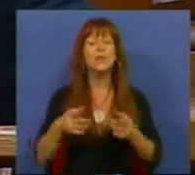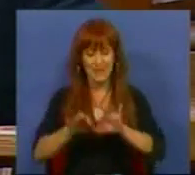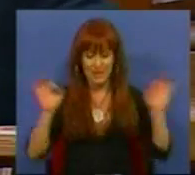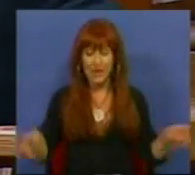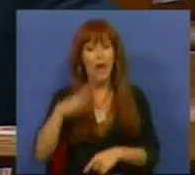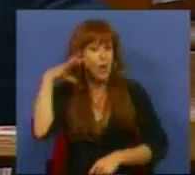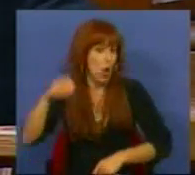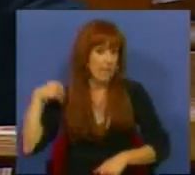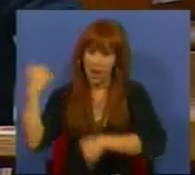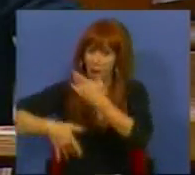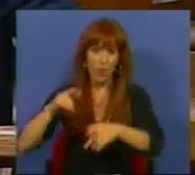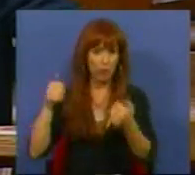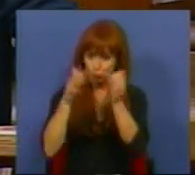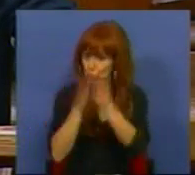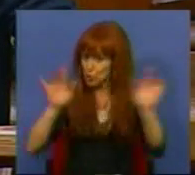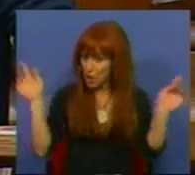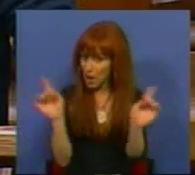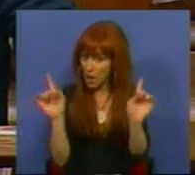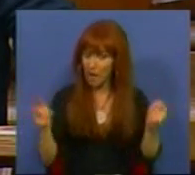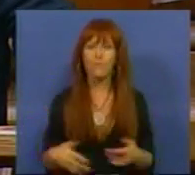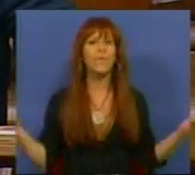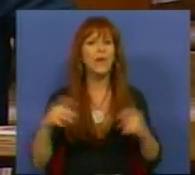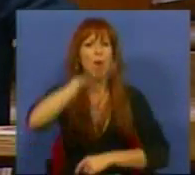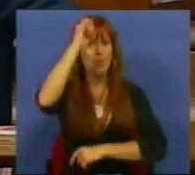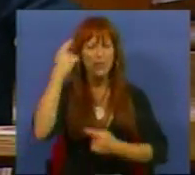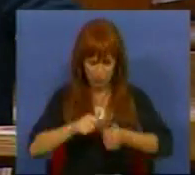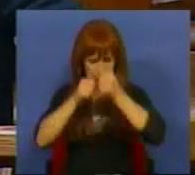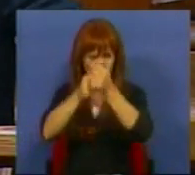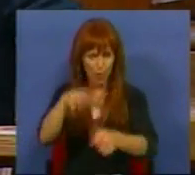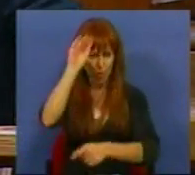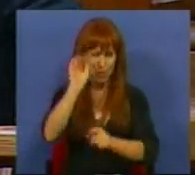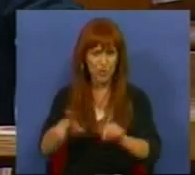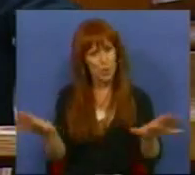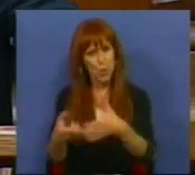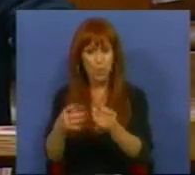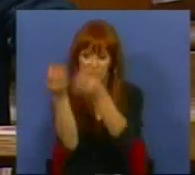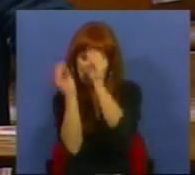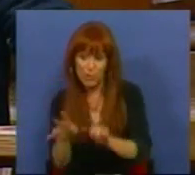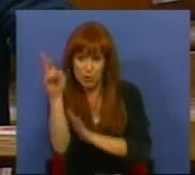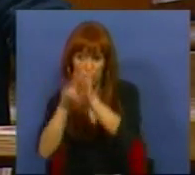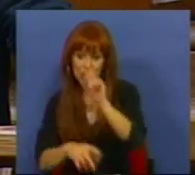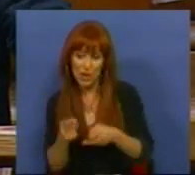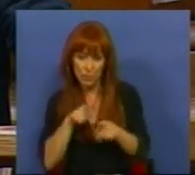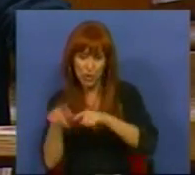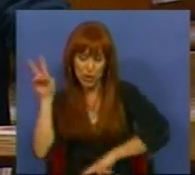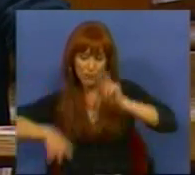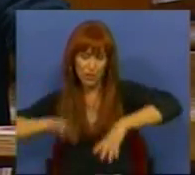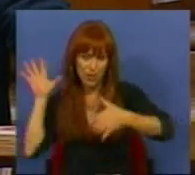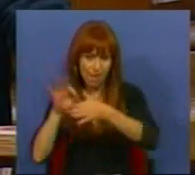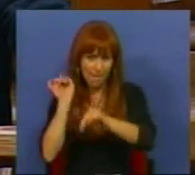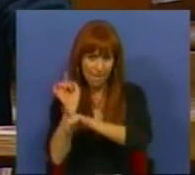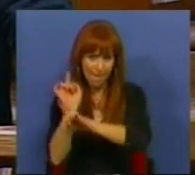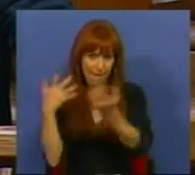é de costume, não são para todos. Embora o Governo tenha seguido o conselho do grupo que elaborou o relatório sobre política fiscal no que diz